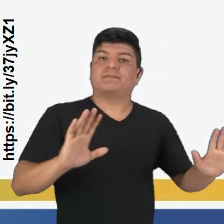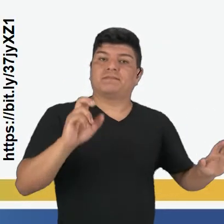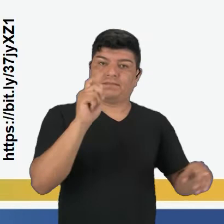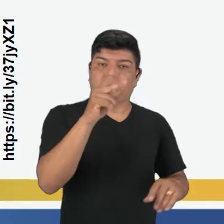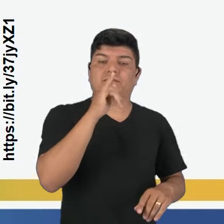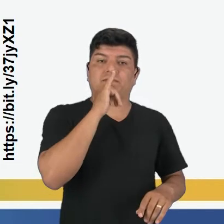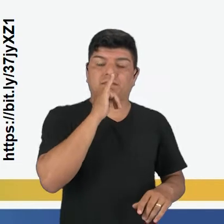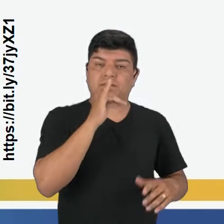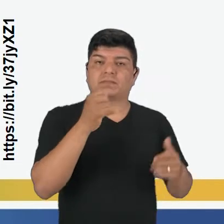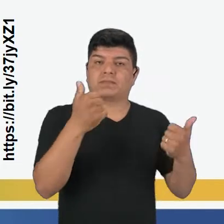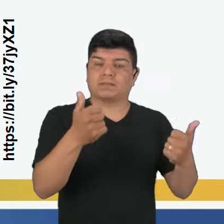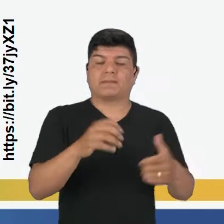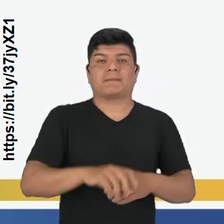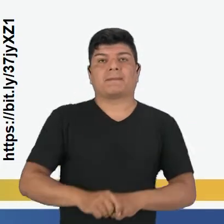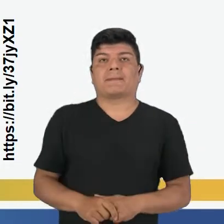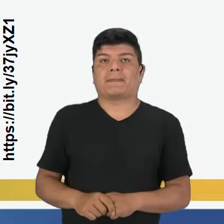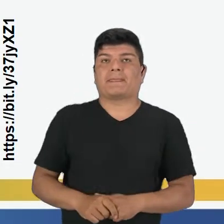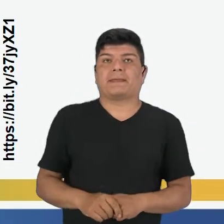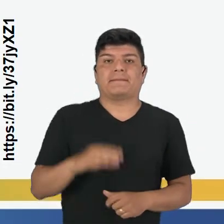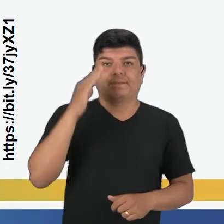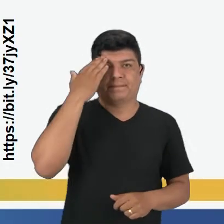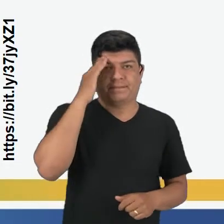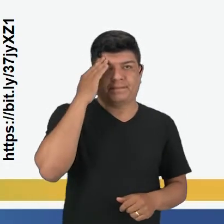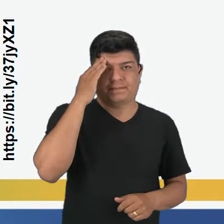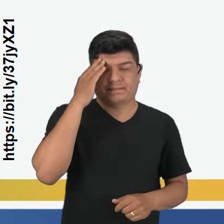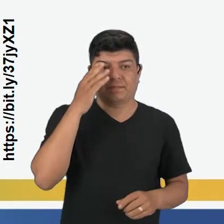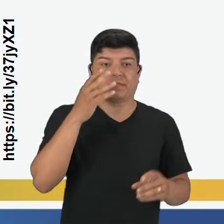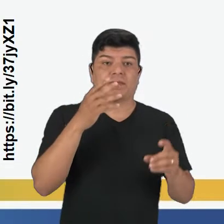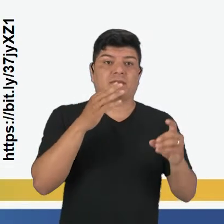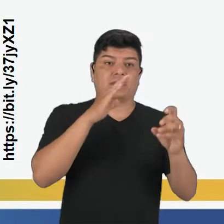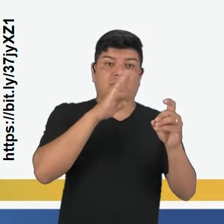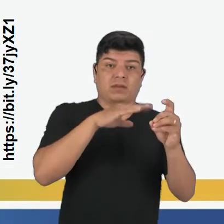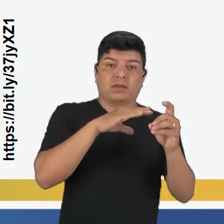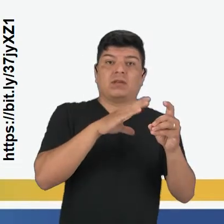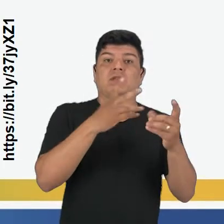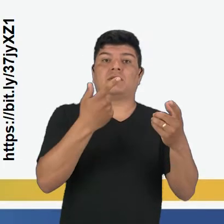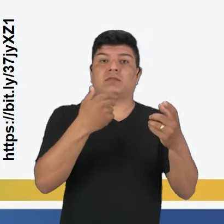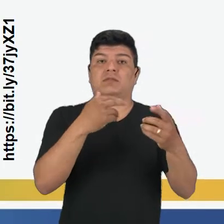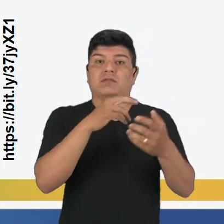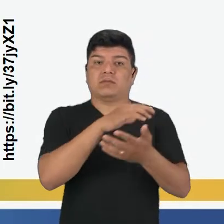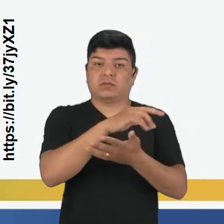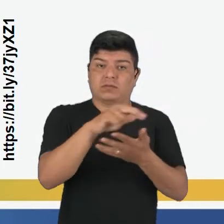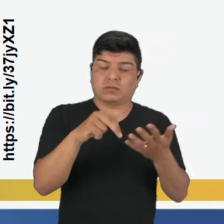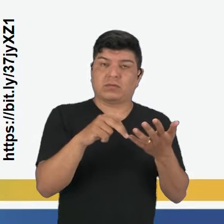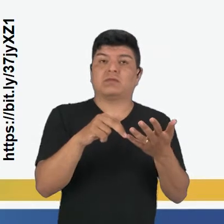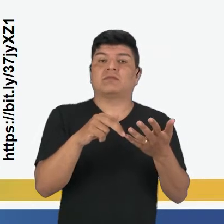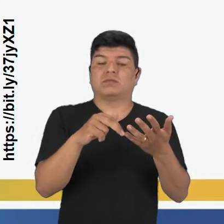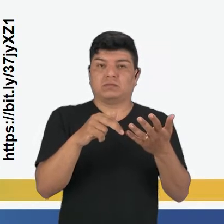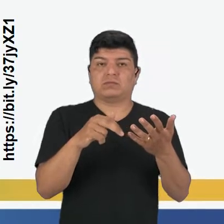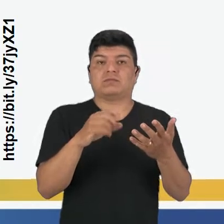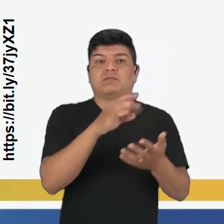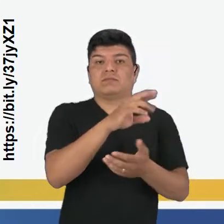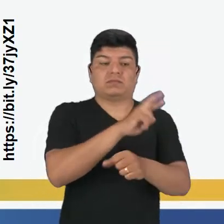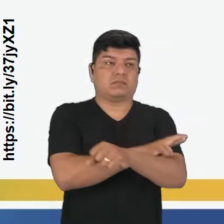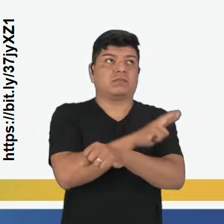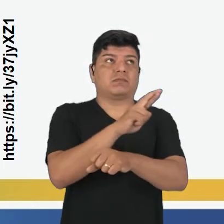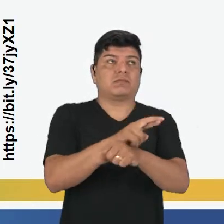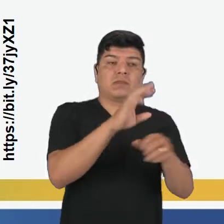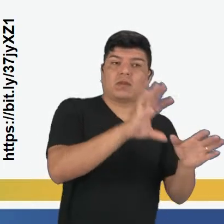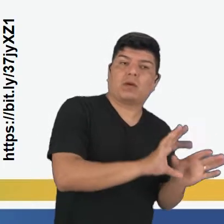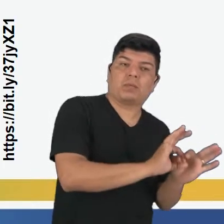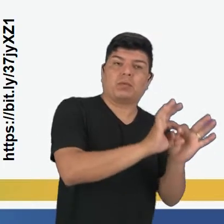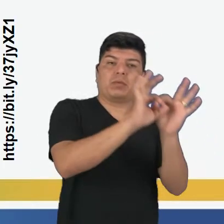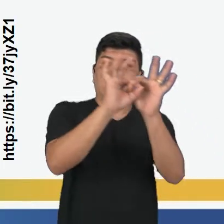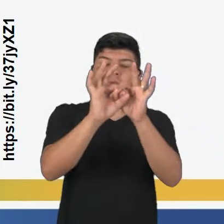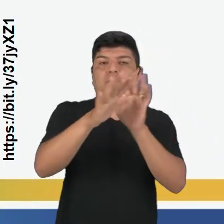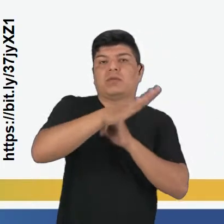Por exemplo, ok? Para entender ritos e rituais, cada religião em sua diversidade, cada religião no contexto geral